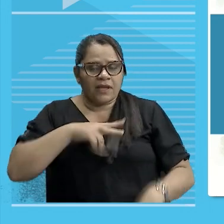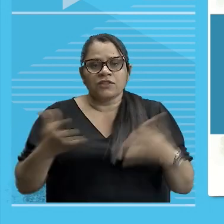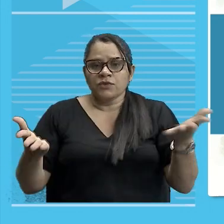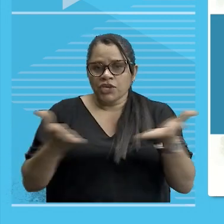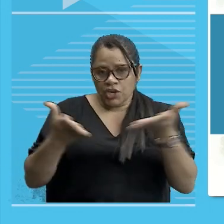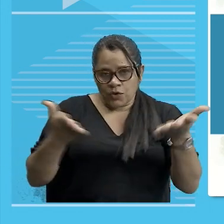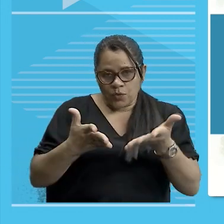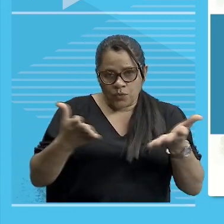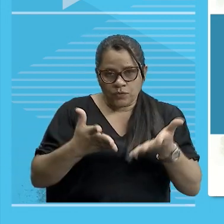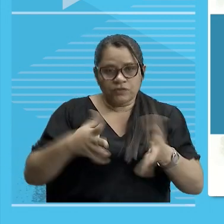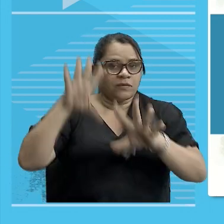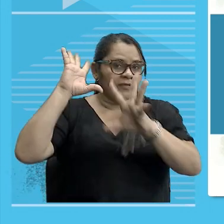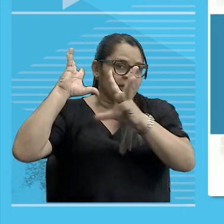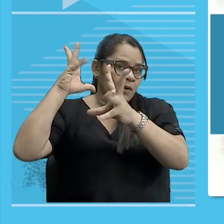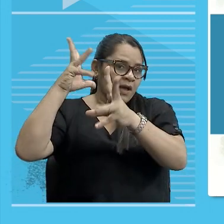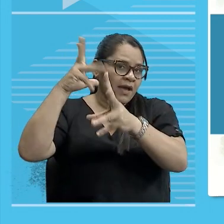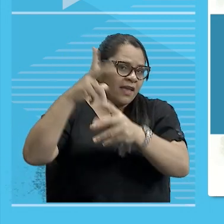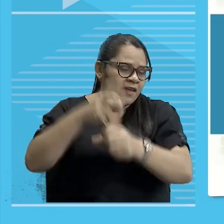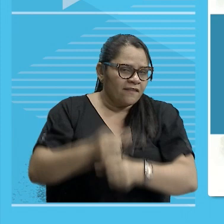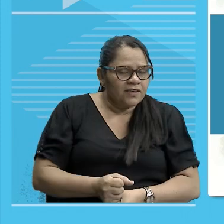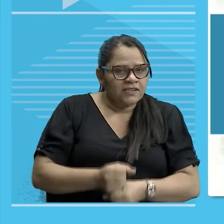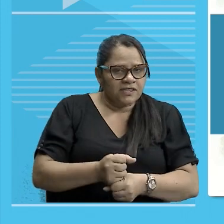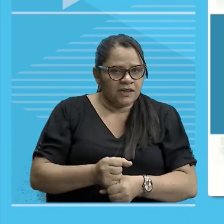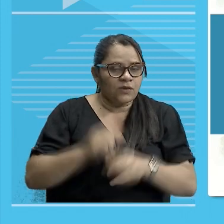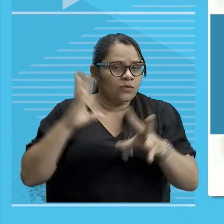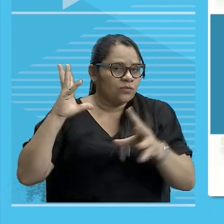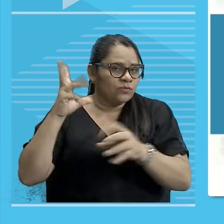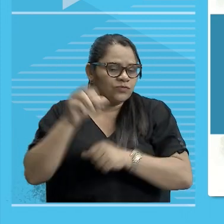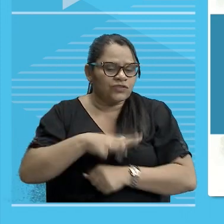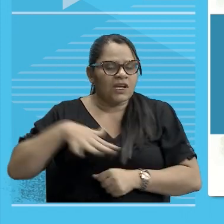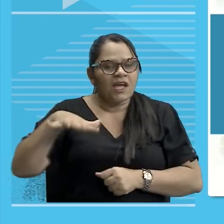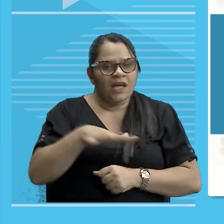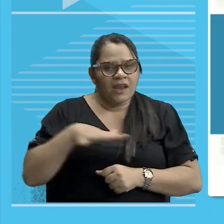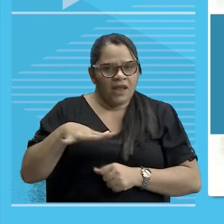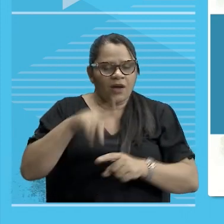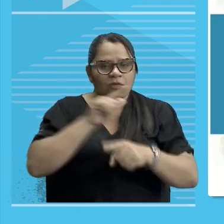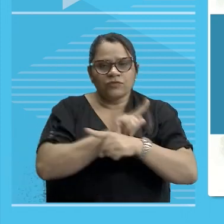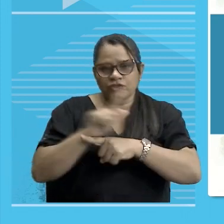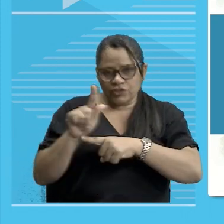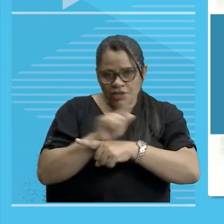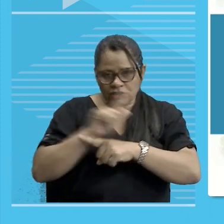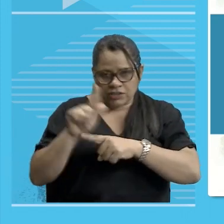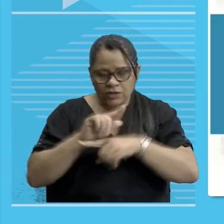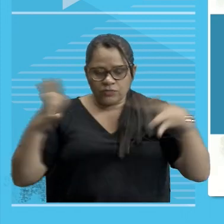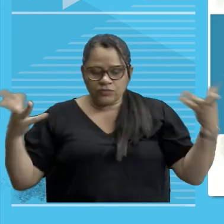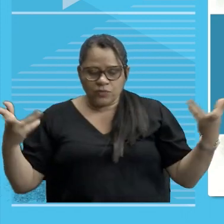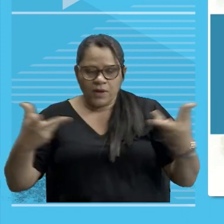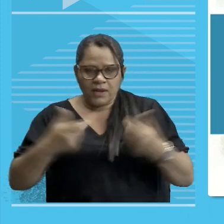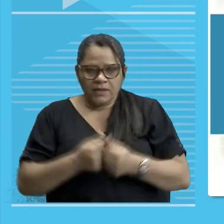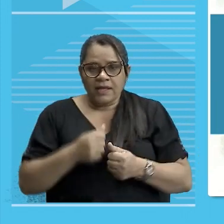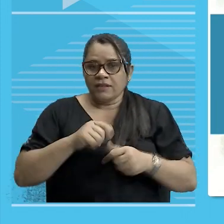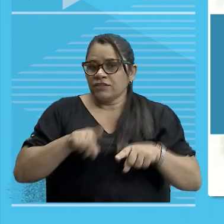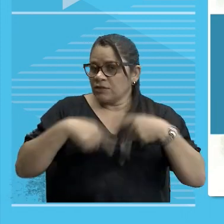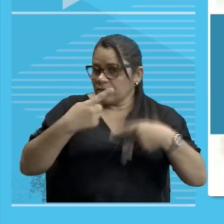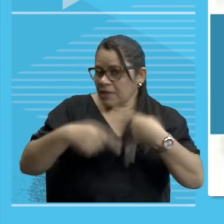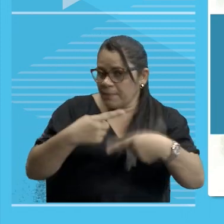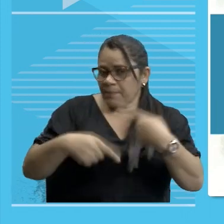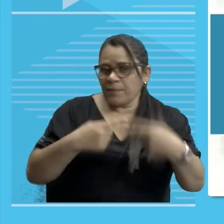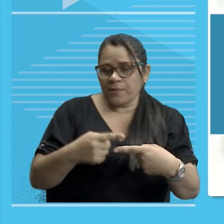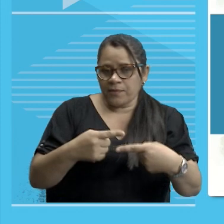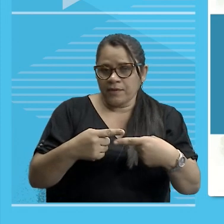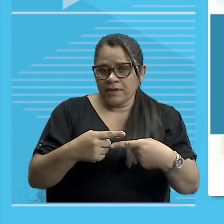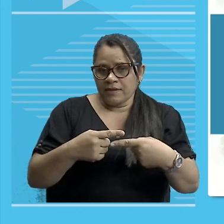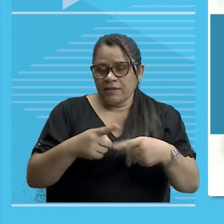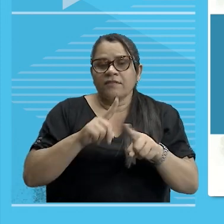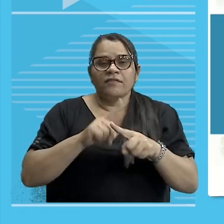vamos fazer um apanhado uma revisão geral sobre gestão de qualidade depois nós